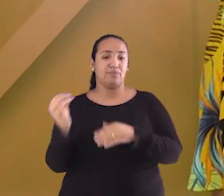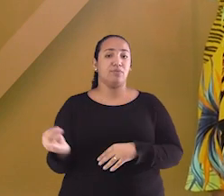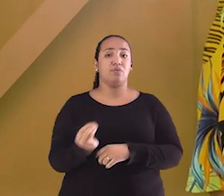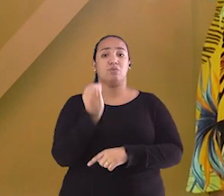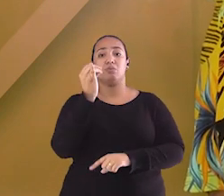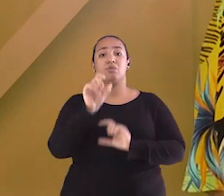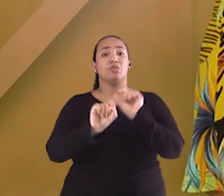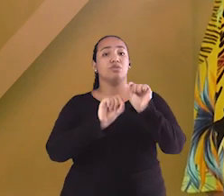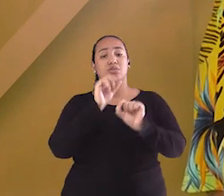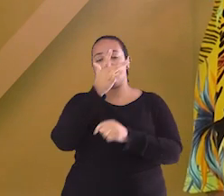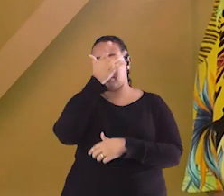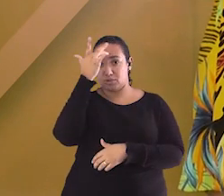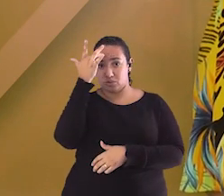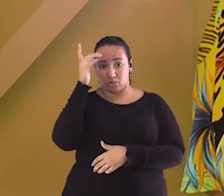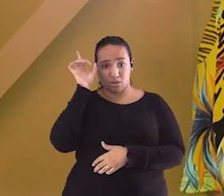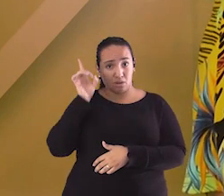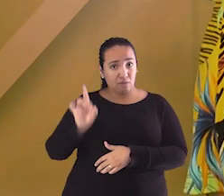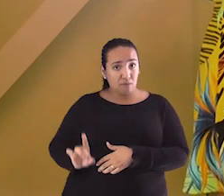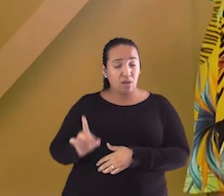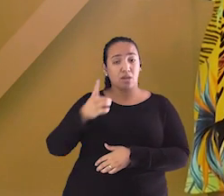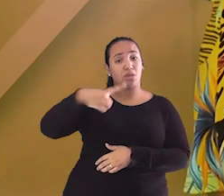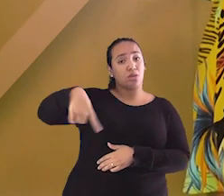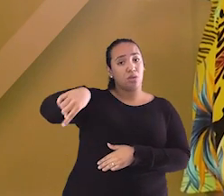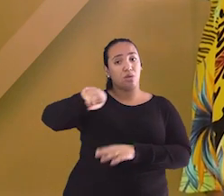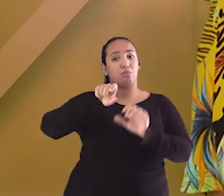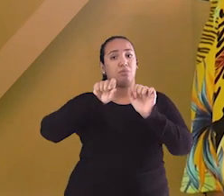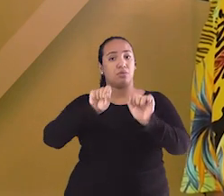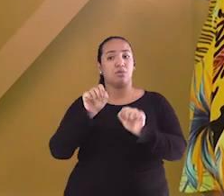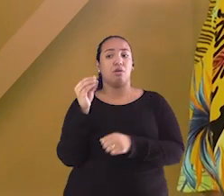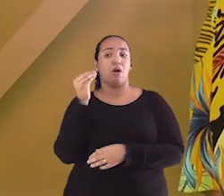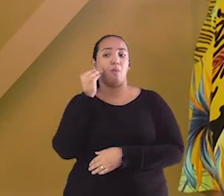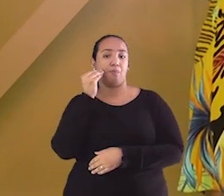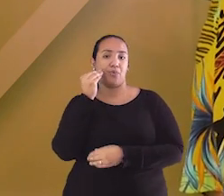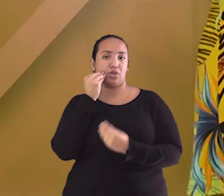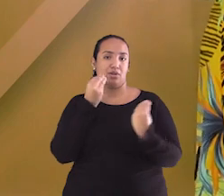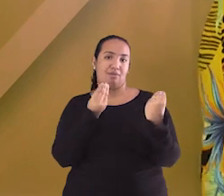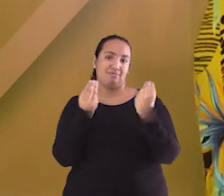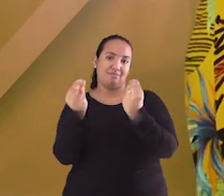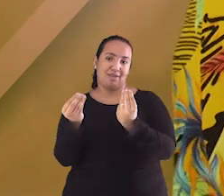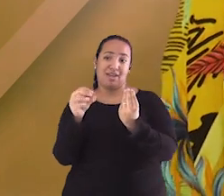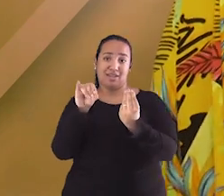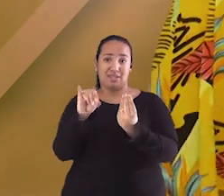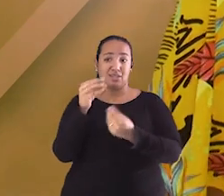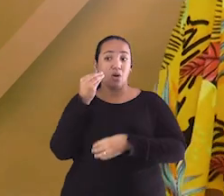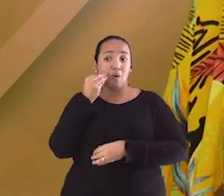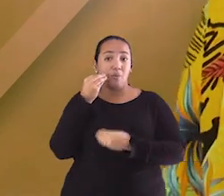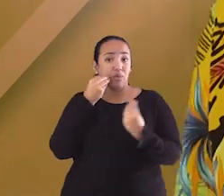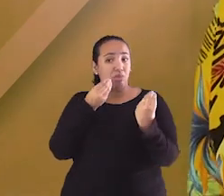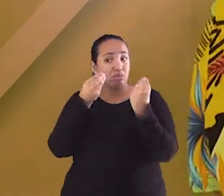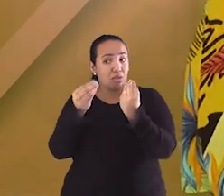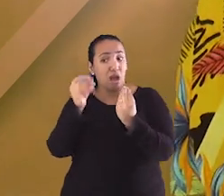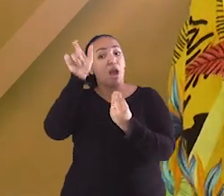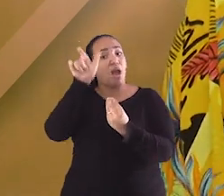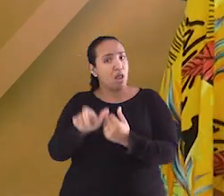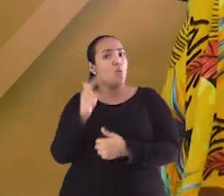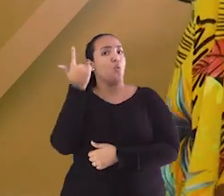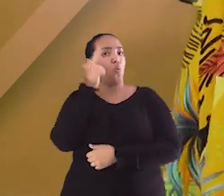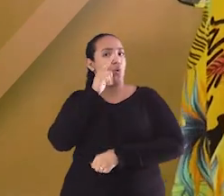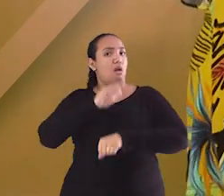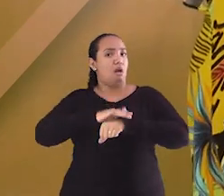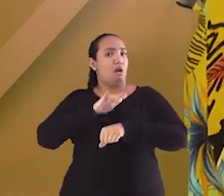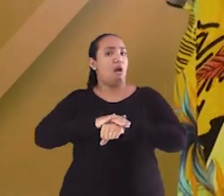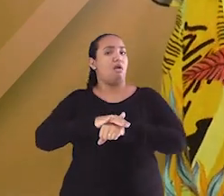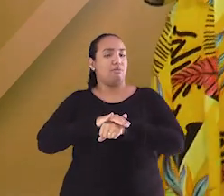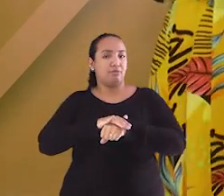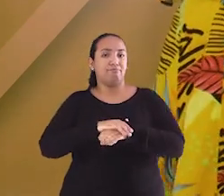tem deficiência é que nós possamos dar oportunidades a elas. Se a gente dá oportunidade, elas vão conseguir fazer. Qual é